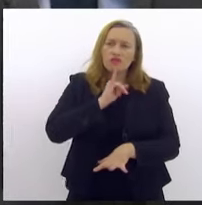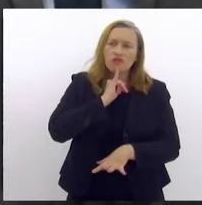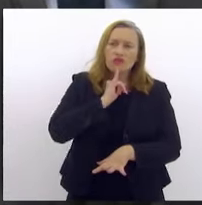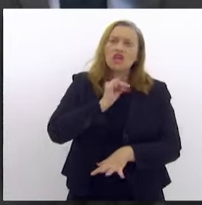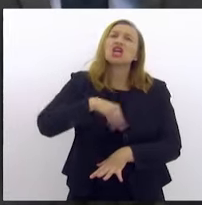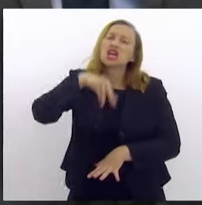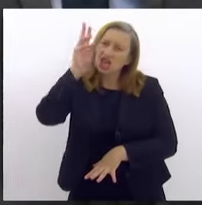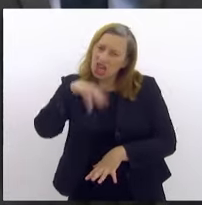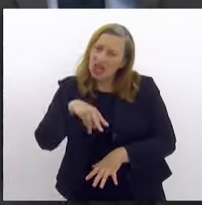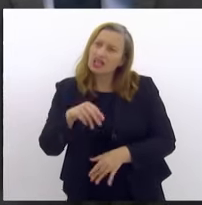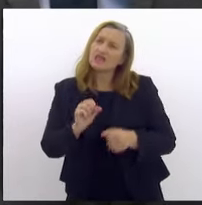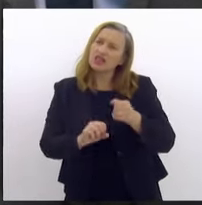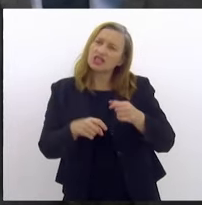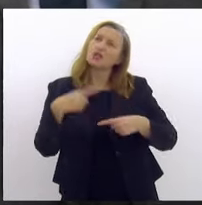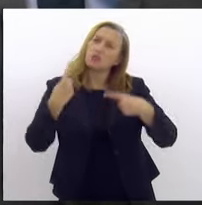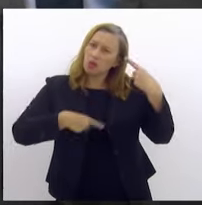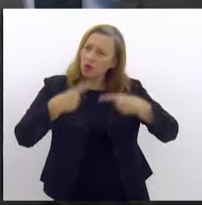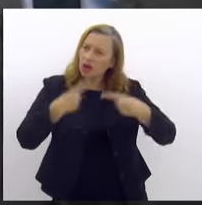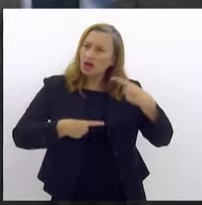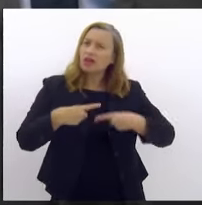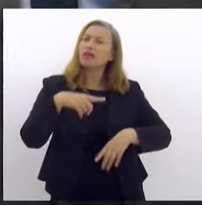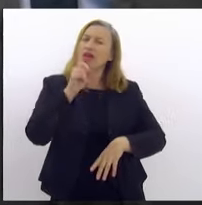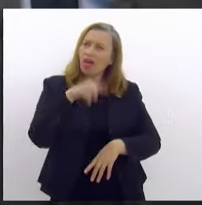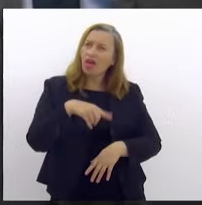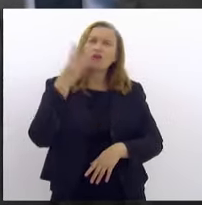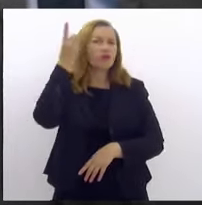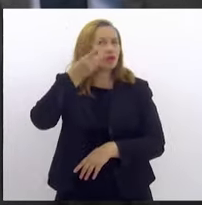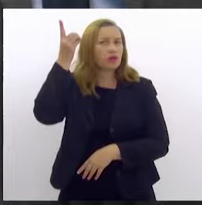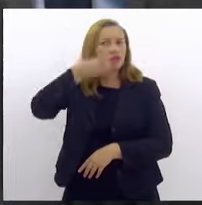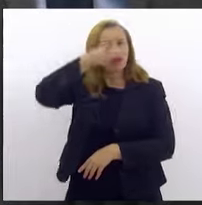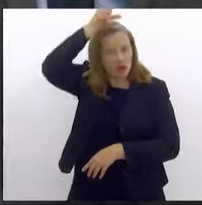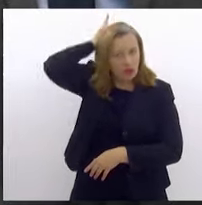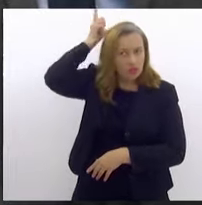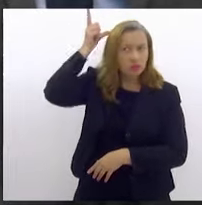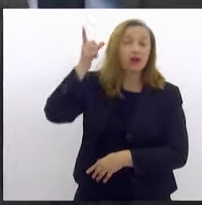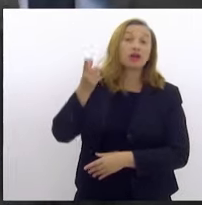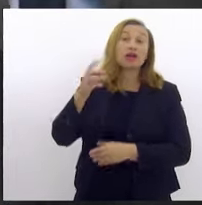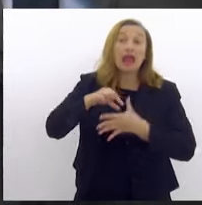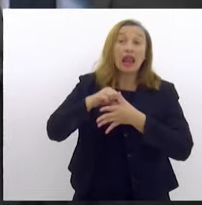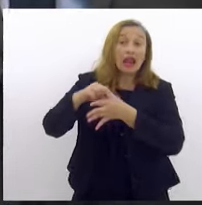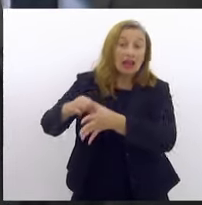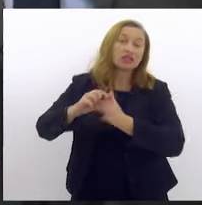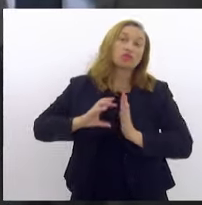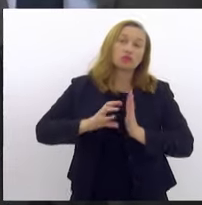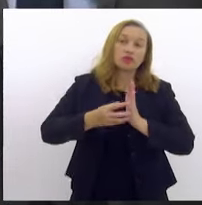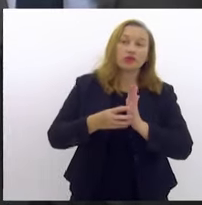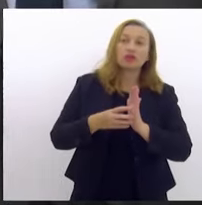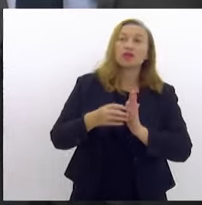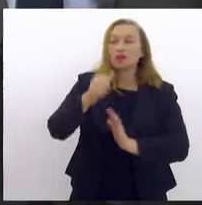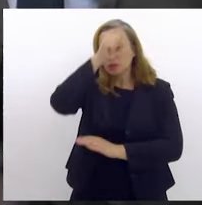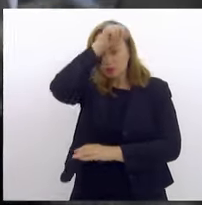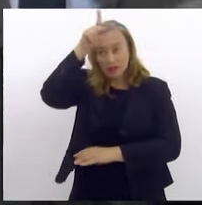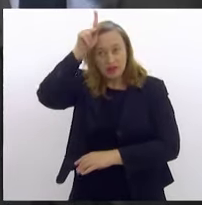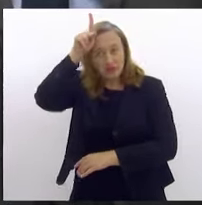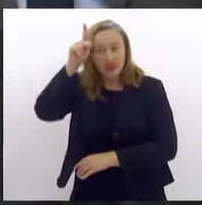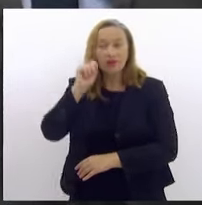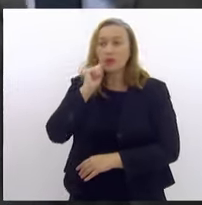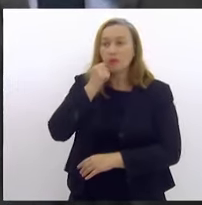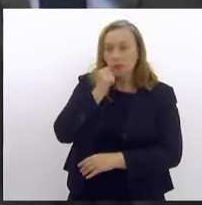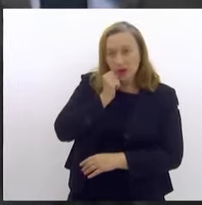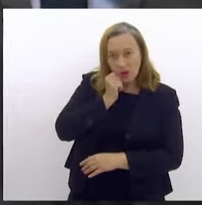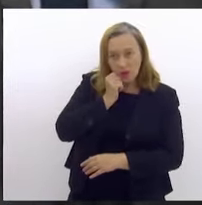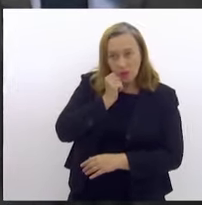está fazendo política é o deputado Luiz Paulo, líder da bancada do prefeito Eduardo Paes